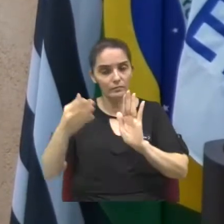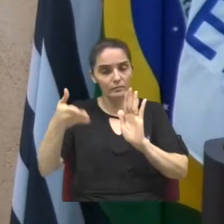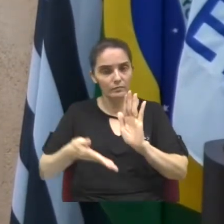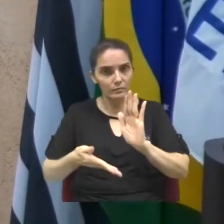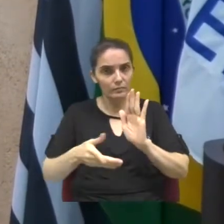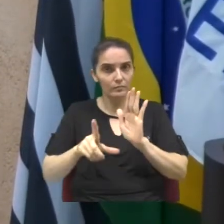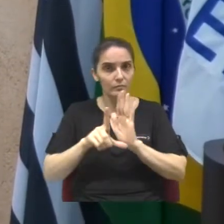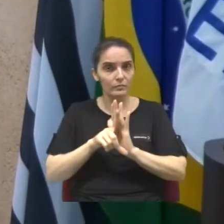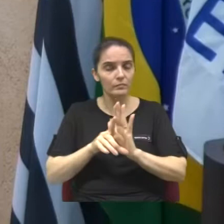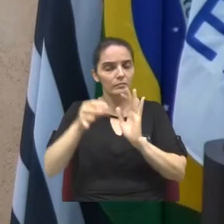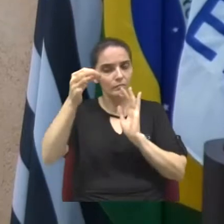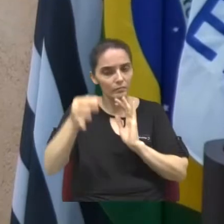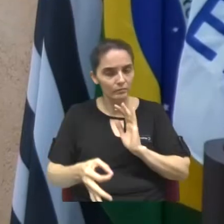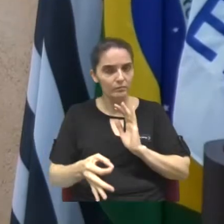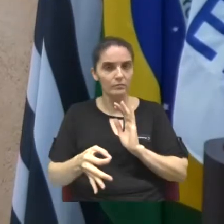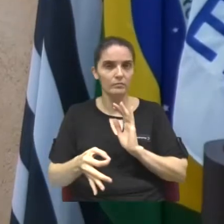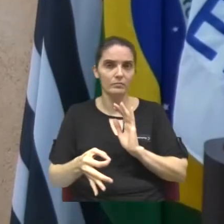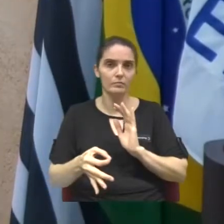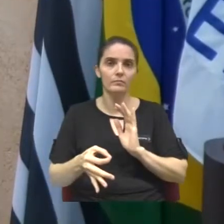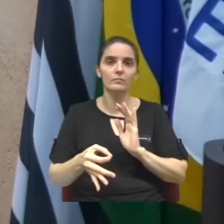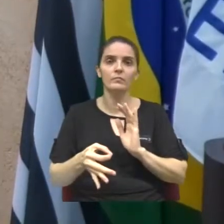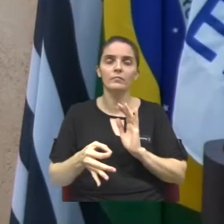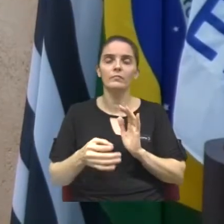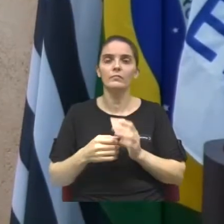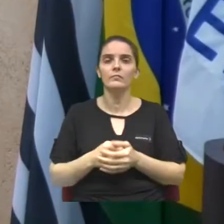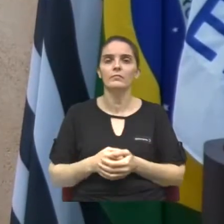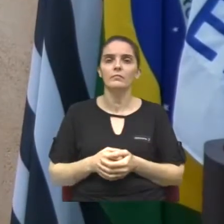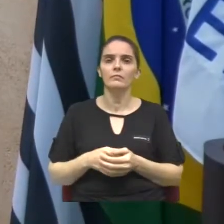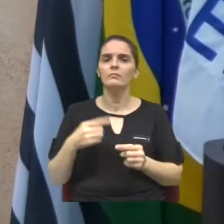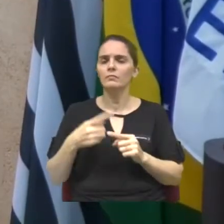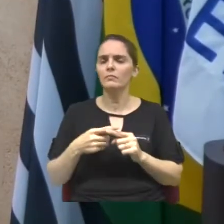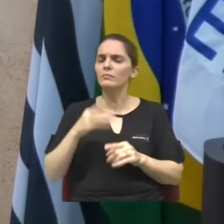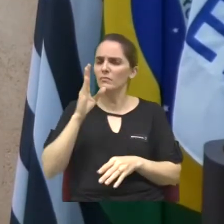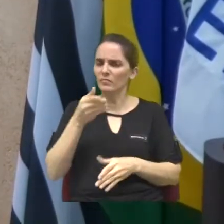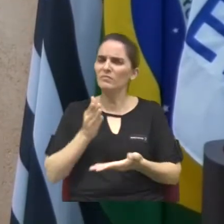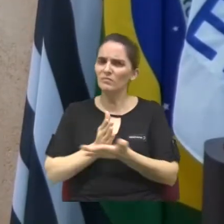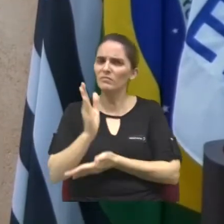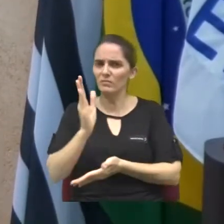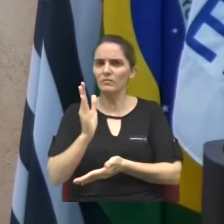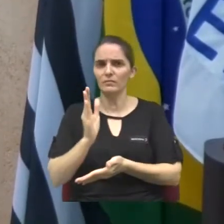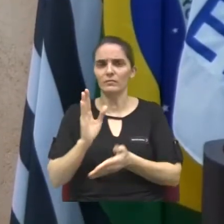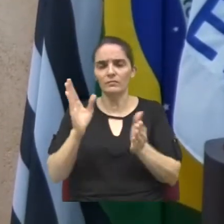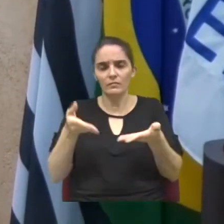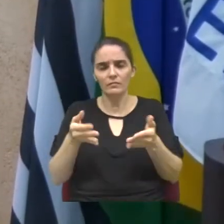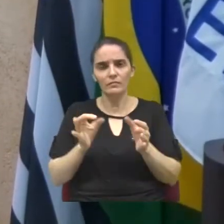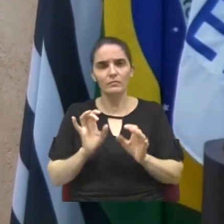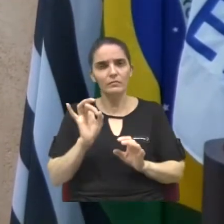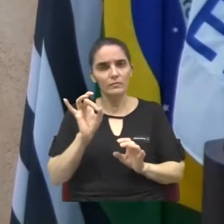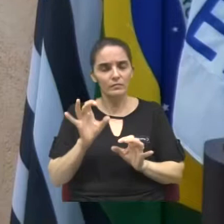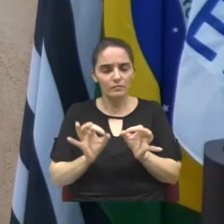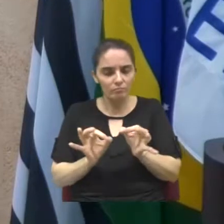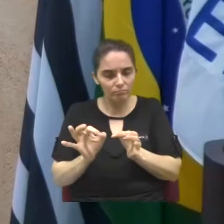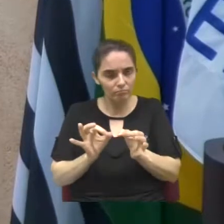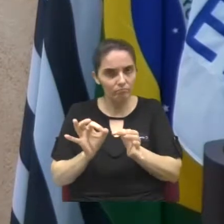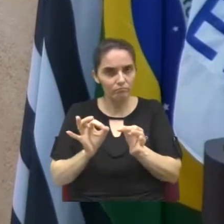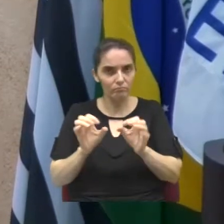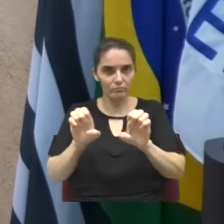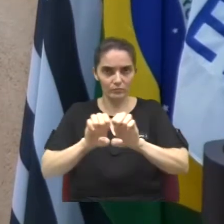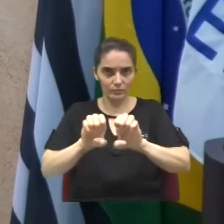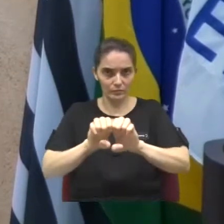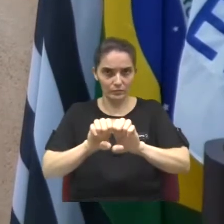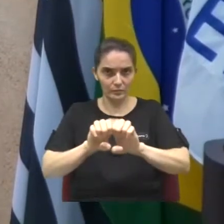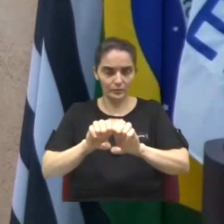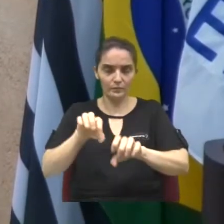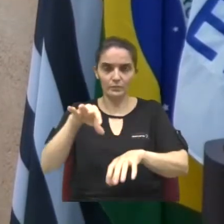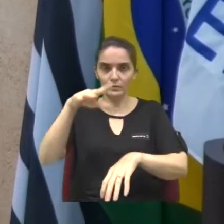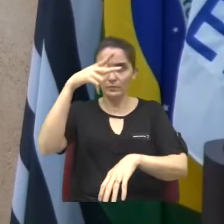possamos ficar com a legislação já aprovada por essa Casa de forma correta, dando a estrutura da